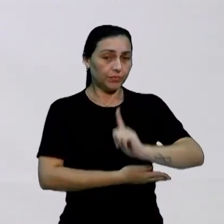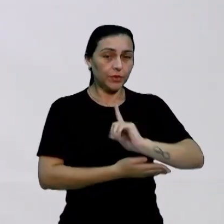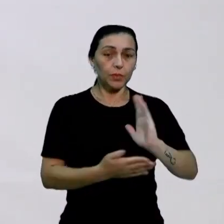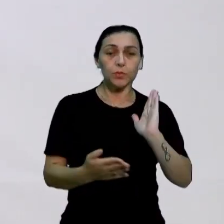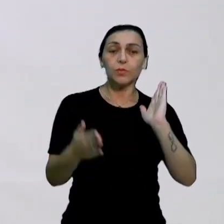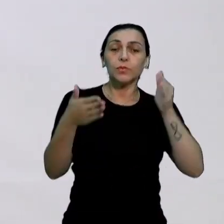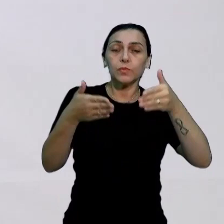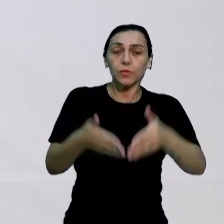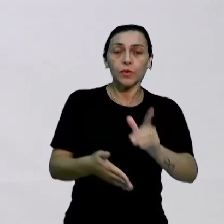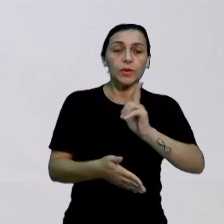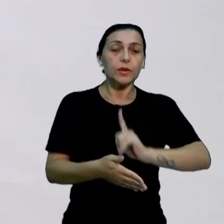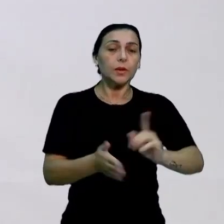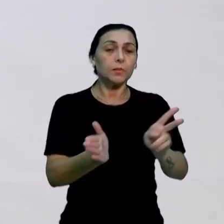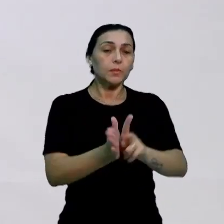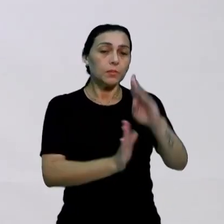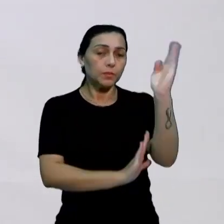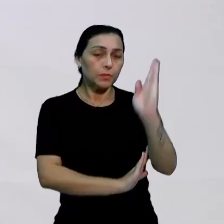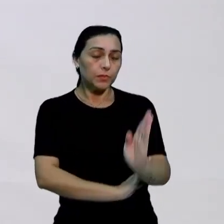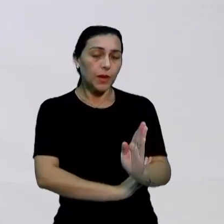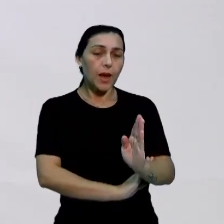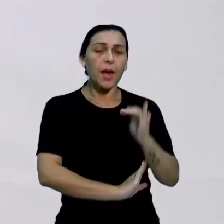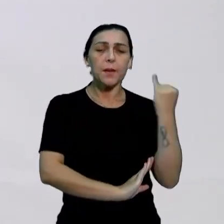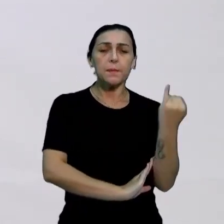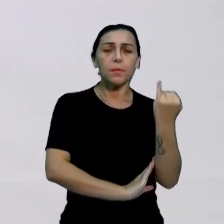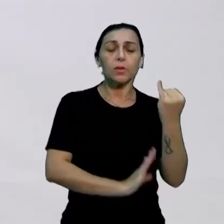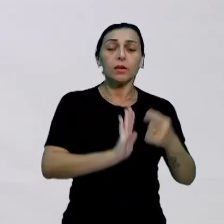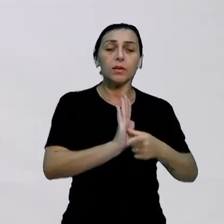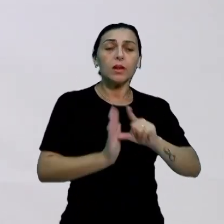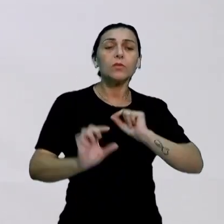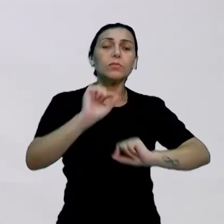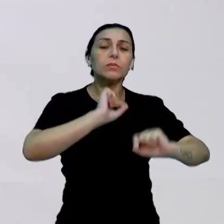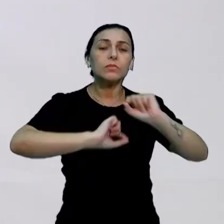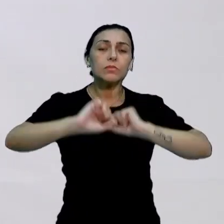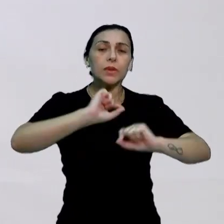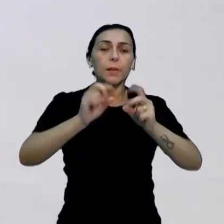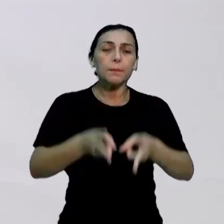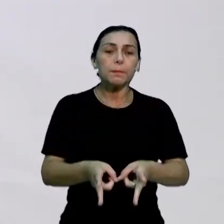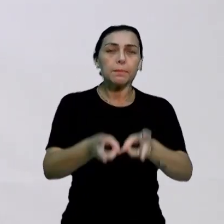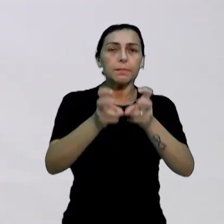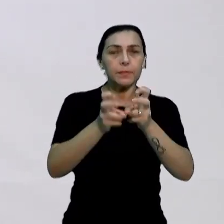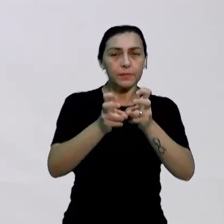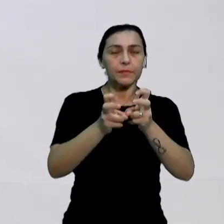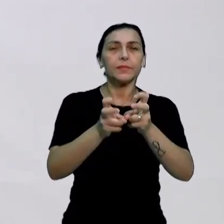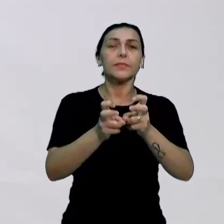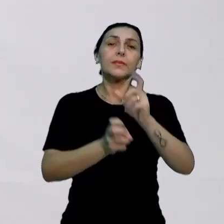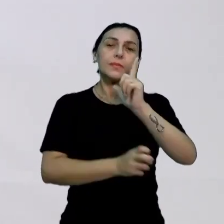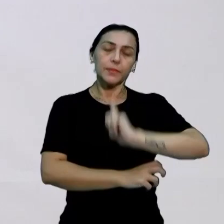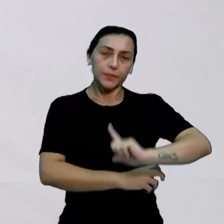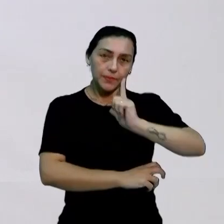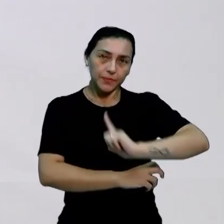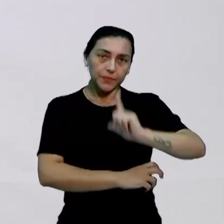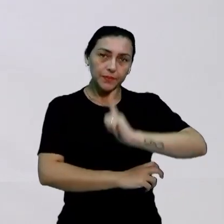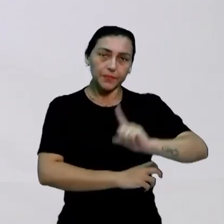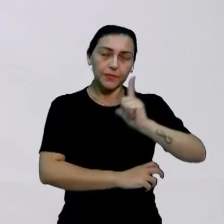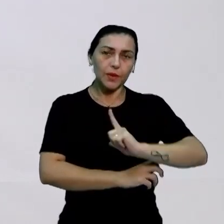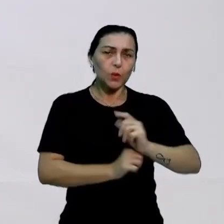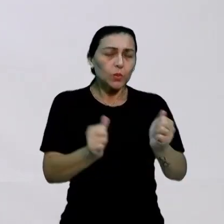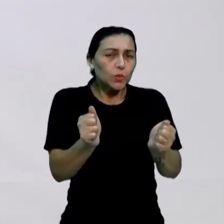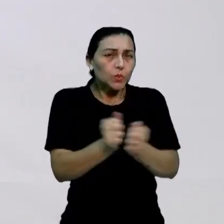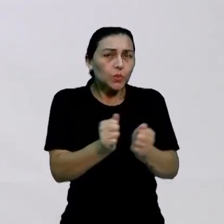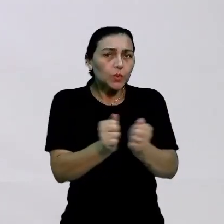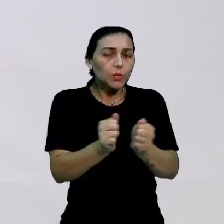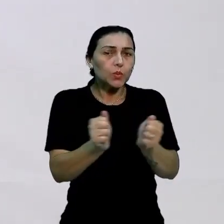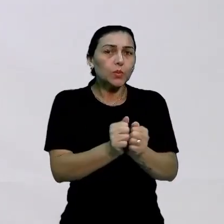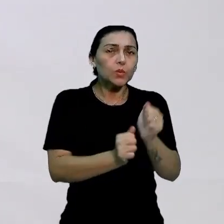focar em literatura brasileira, é interessante antes perceber que literatura anda lado a lado